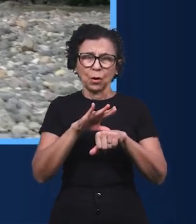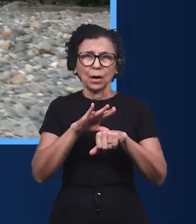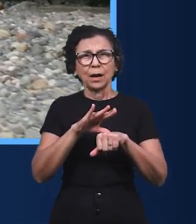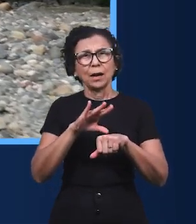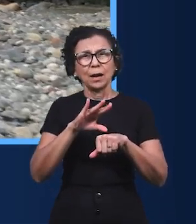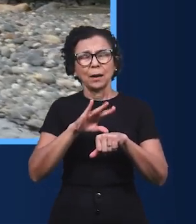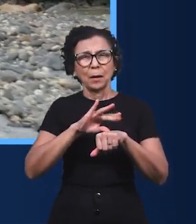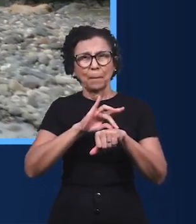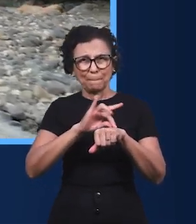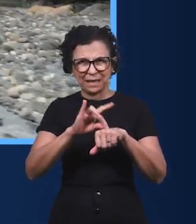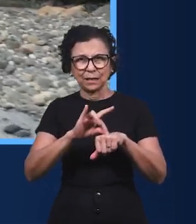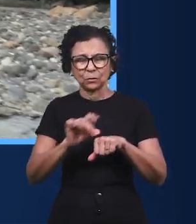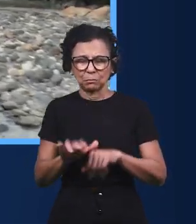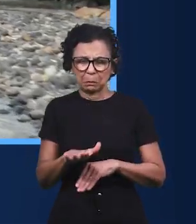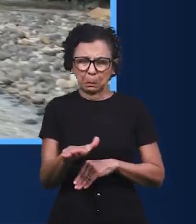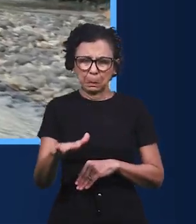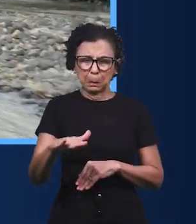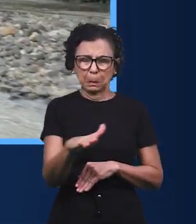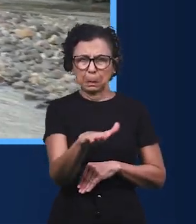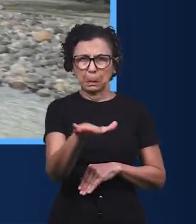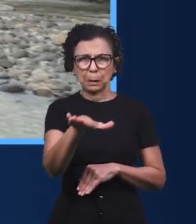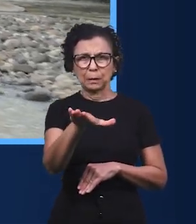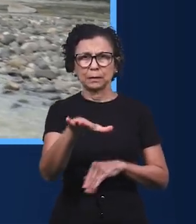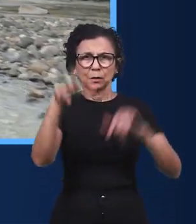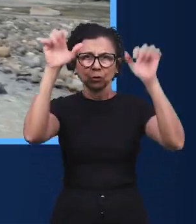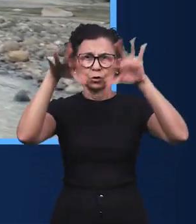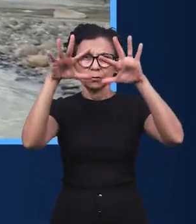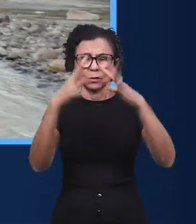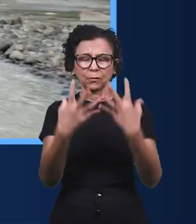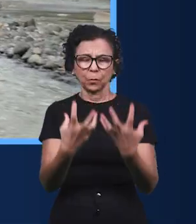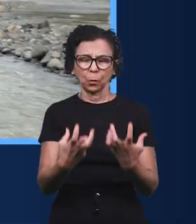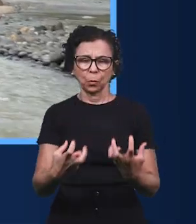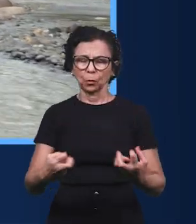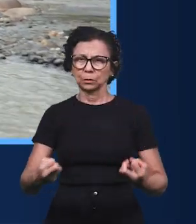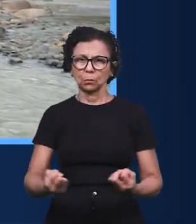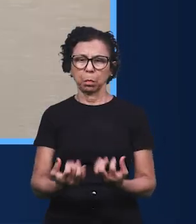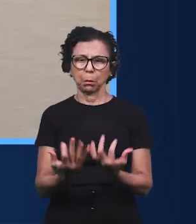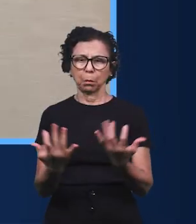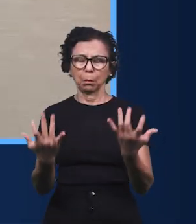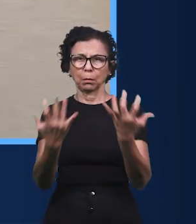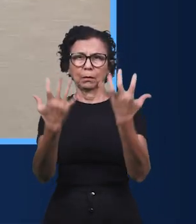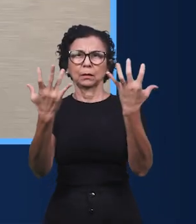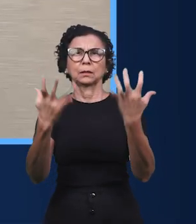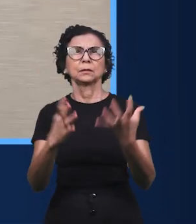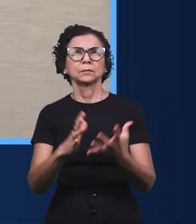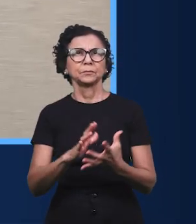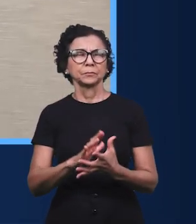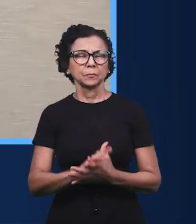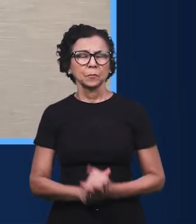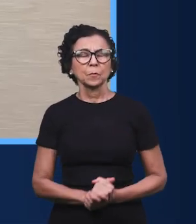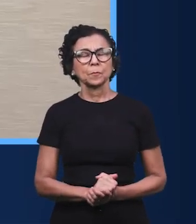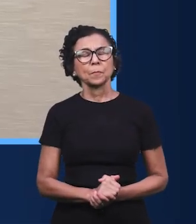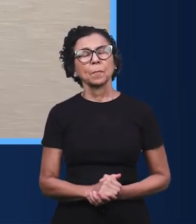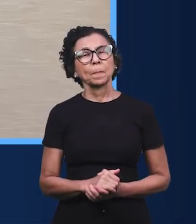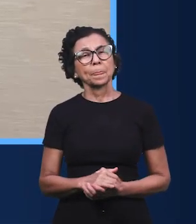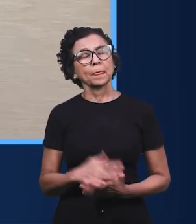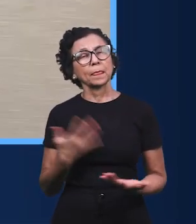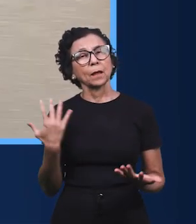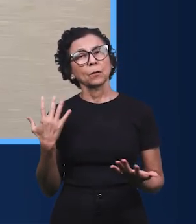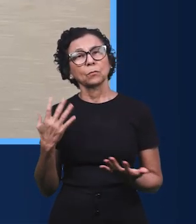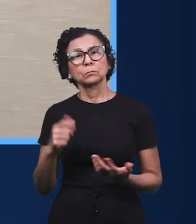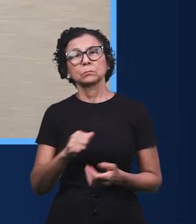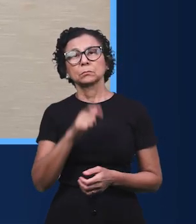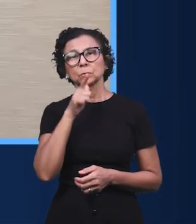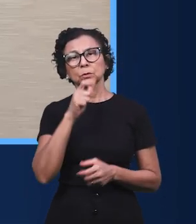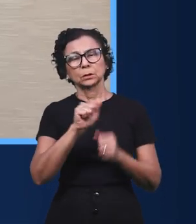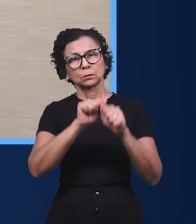muito resíduo acaba indo para os rios e assoreando esses rios, ou seja, ocupando o lugar da água, e quando vem uma chuva,